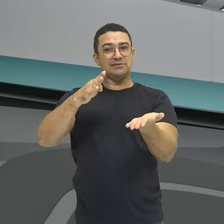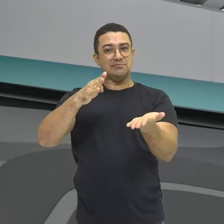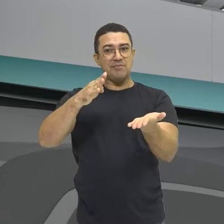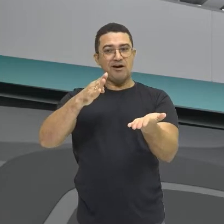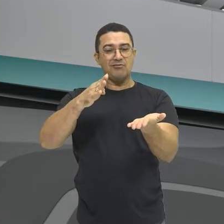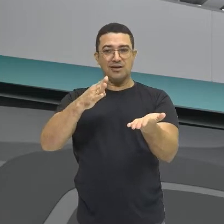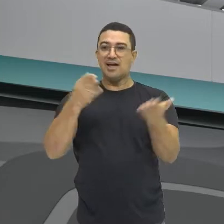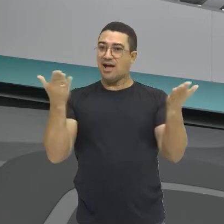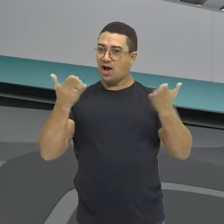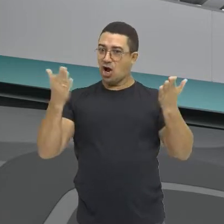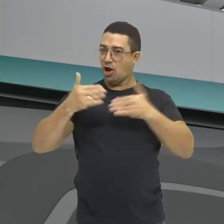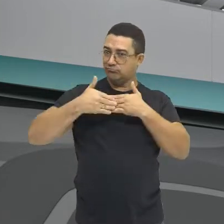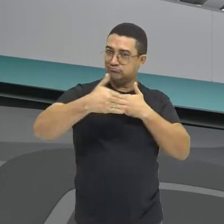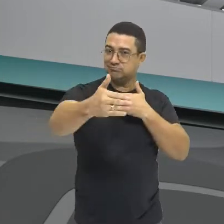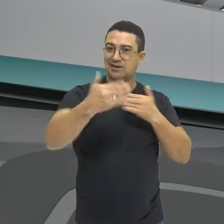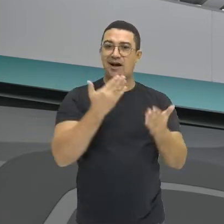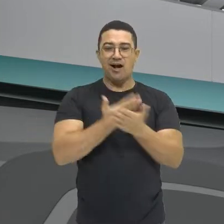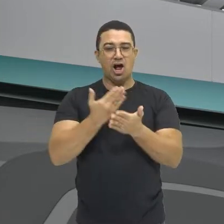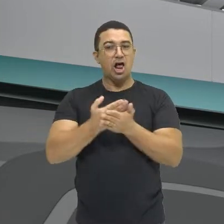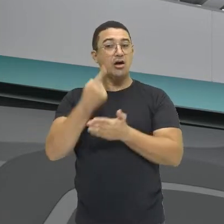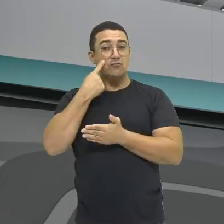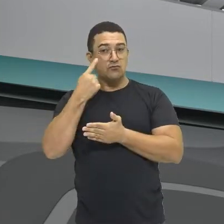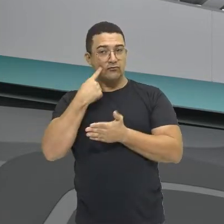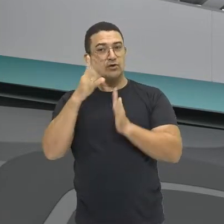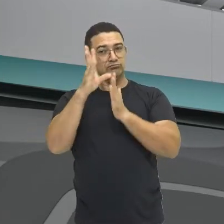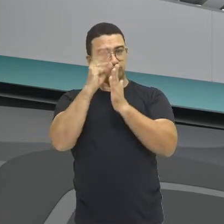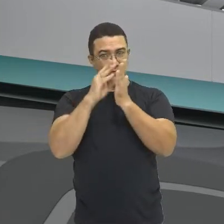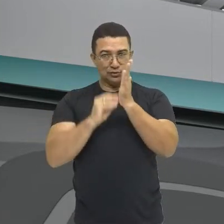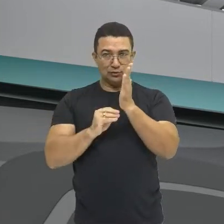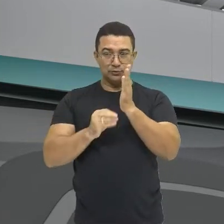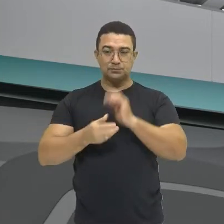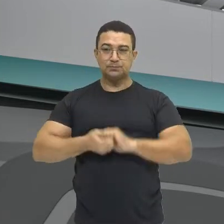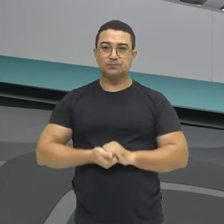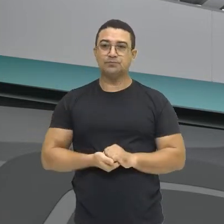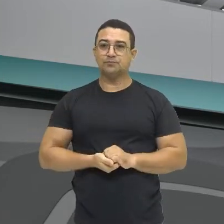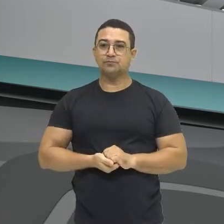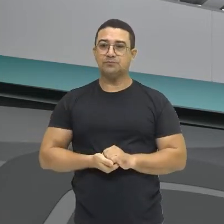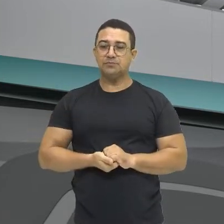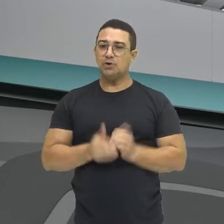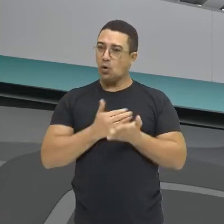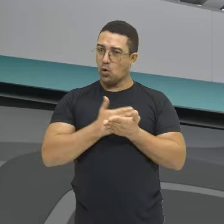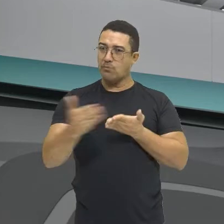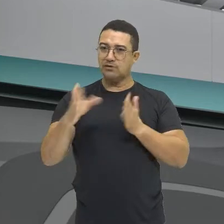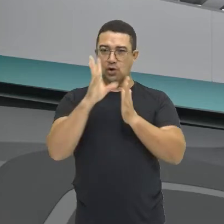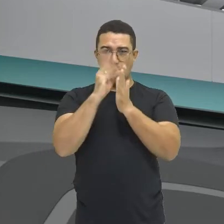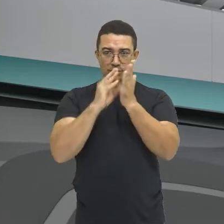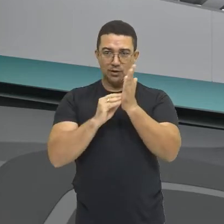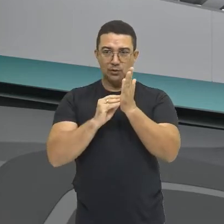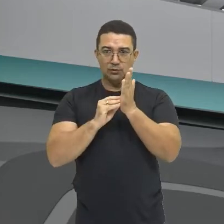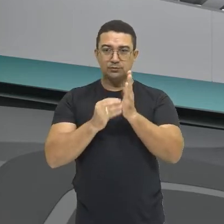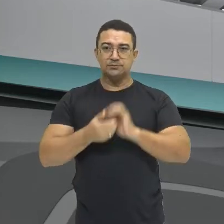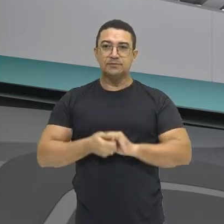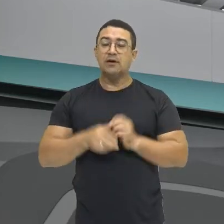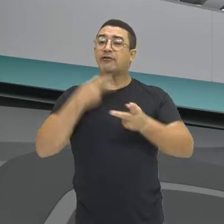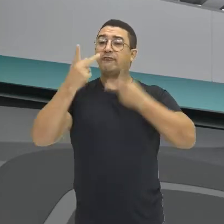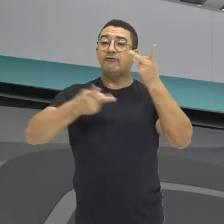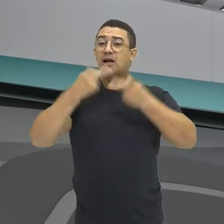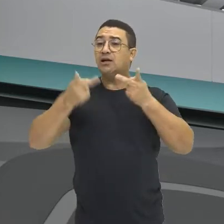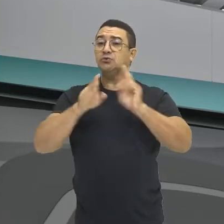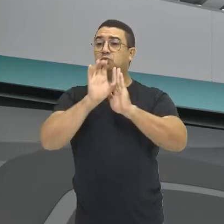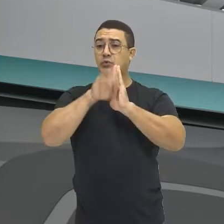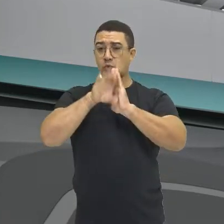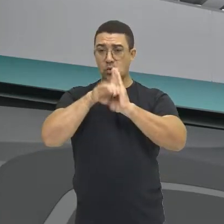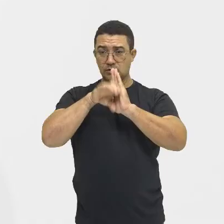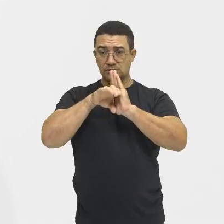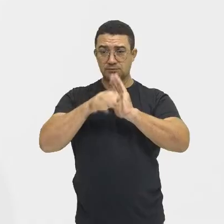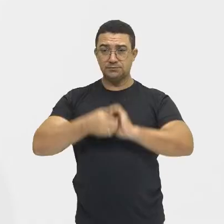aula durante o decorrer do conteúdo, ok? Então vamos dar início ao nosso conteúdo agora, falando dos conceitos.